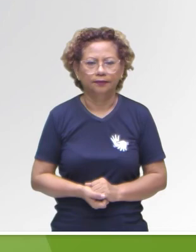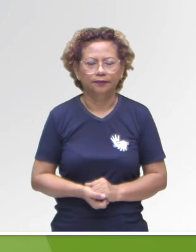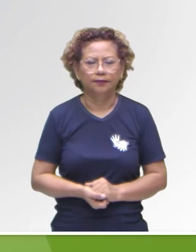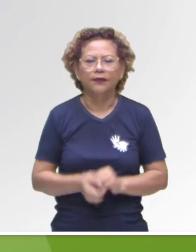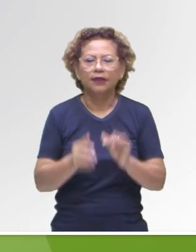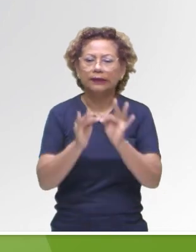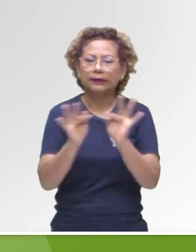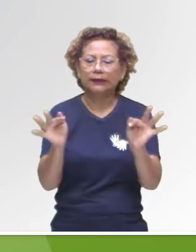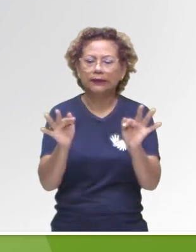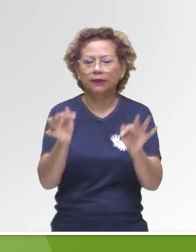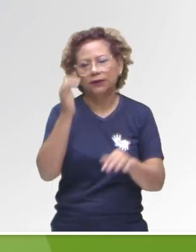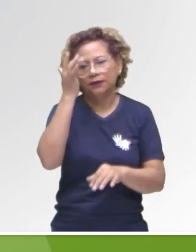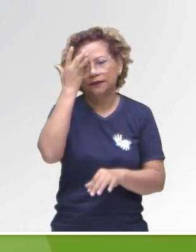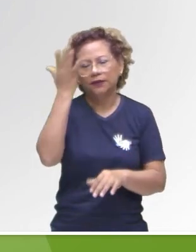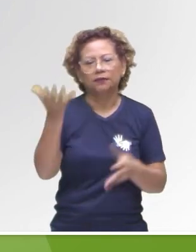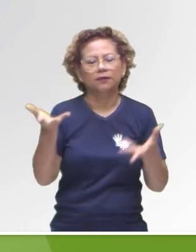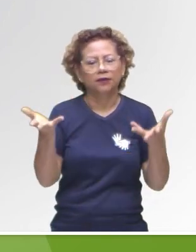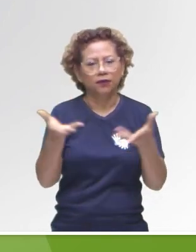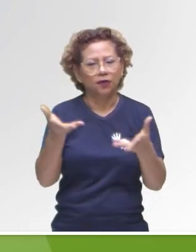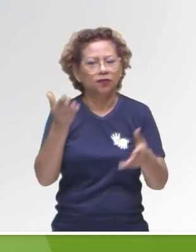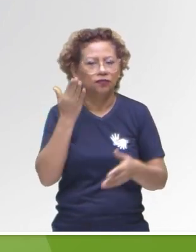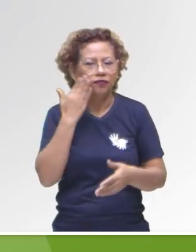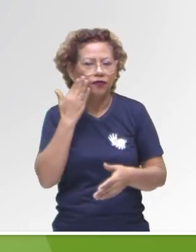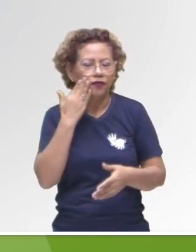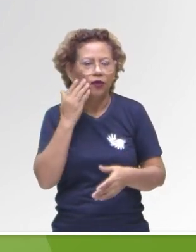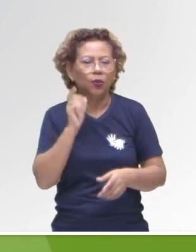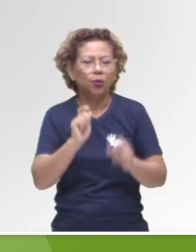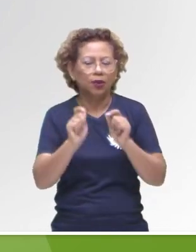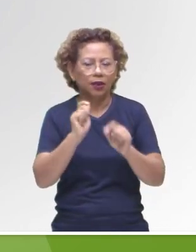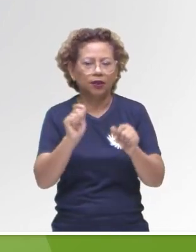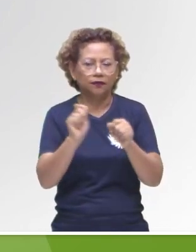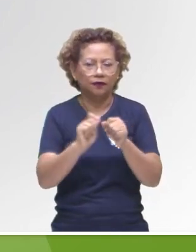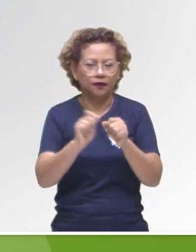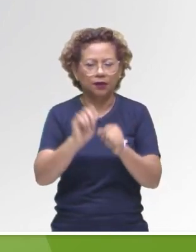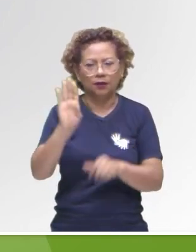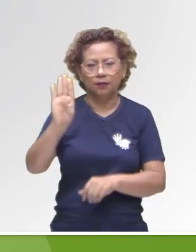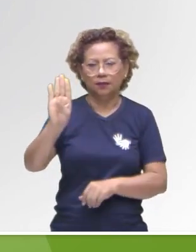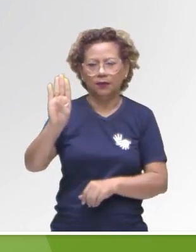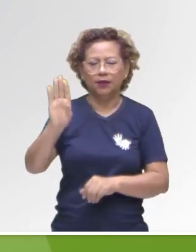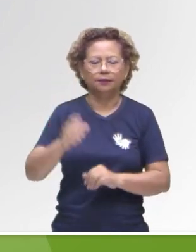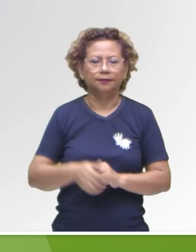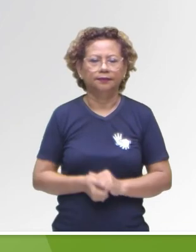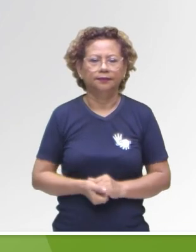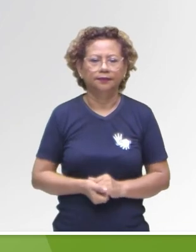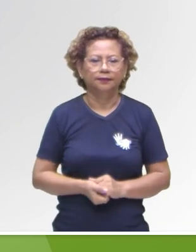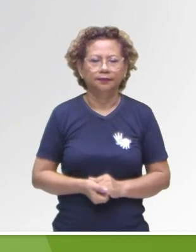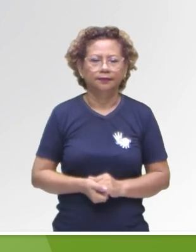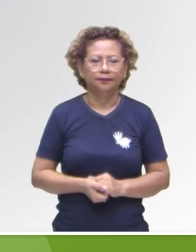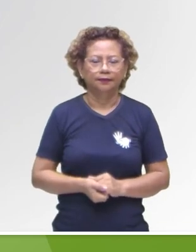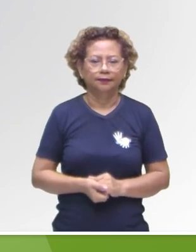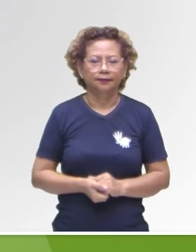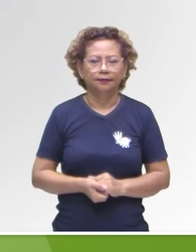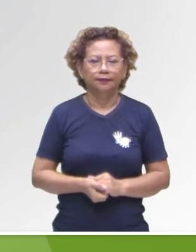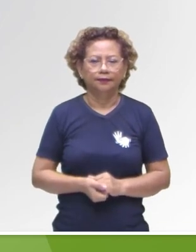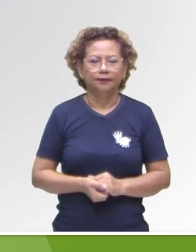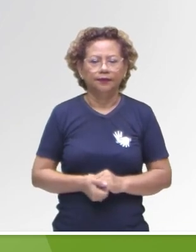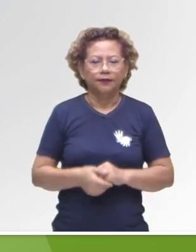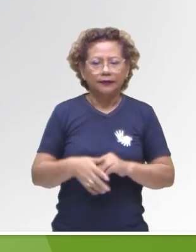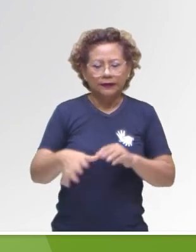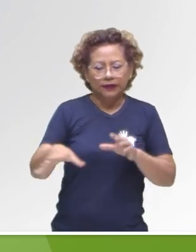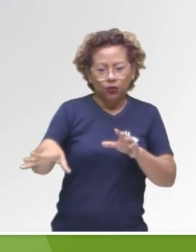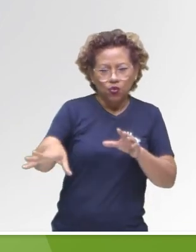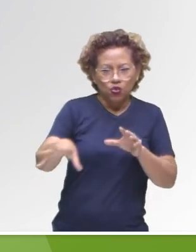E agora, vamos ver o que a gente vai calcular na letra B. A carga acumulada em cada capacitor.